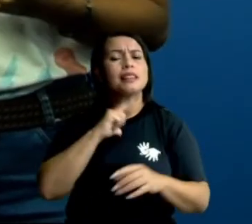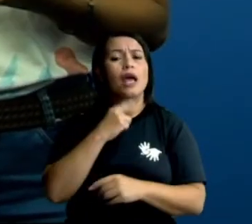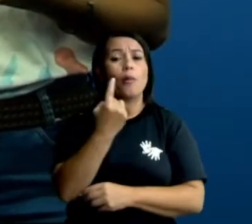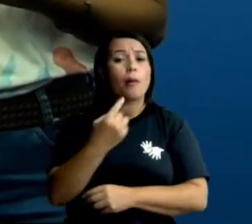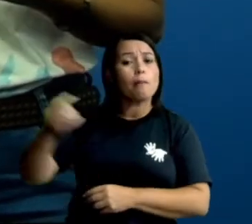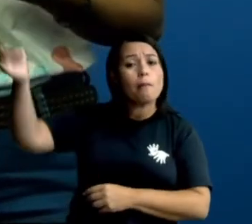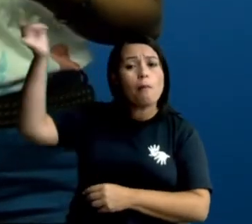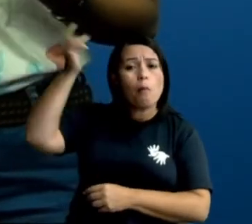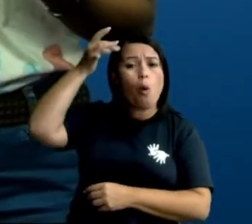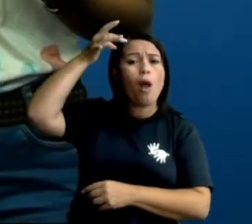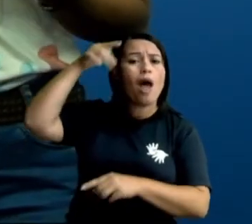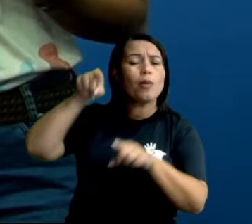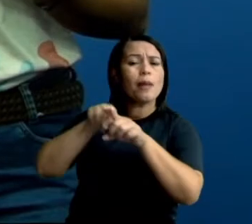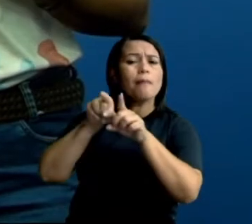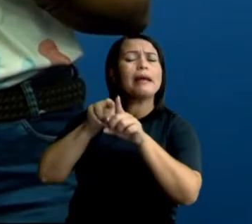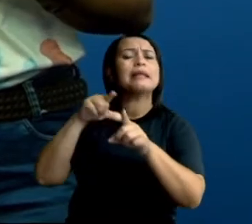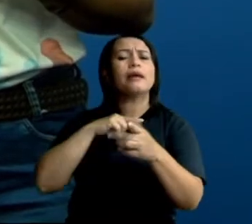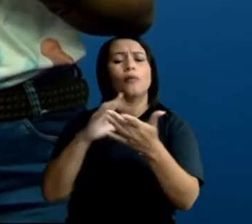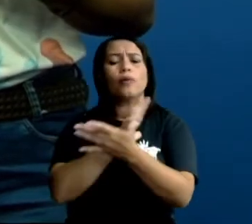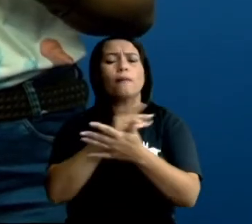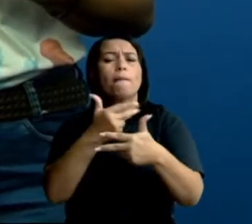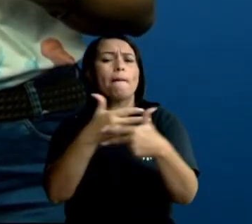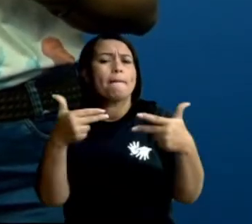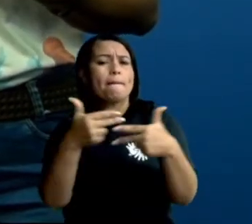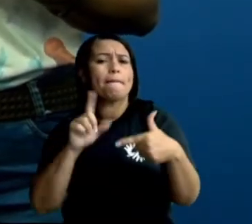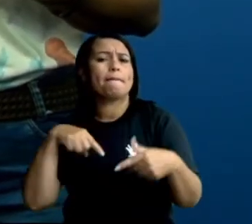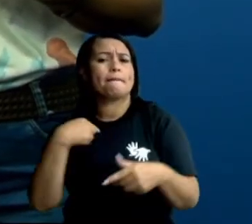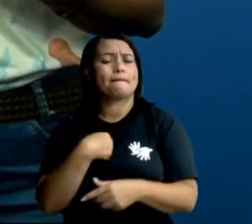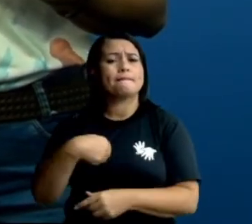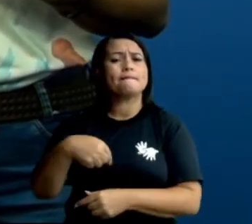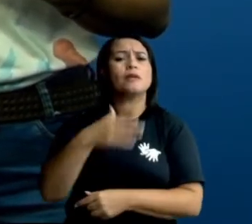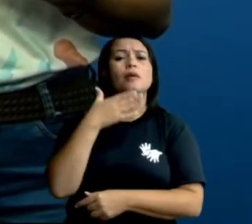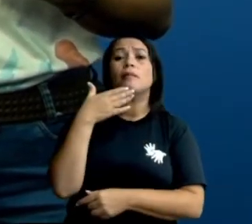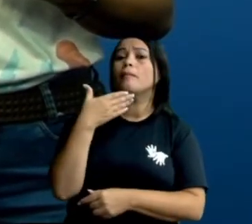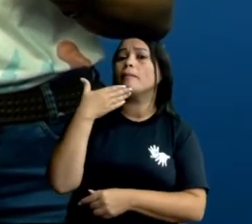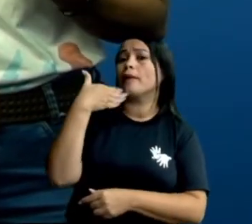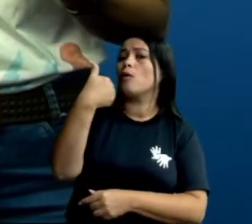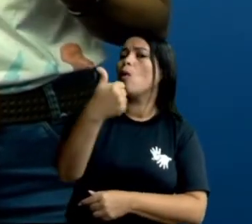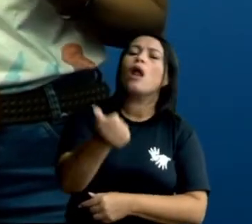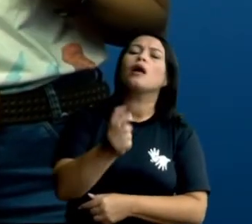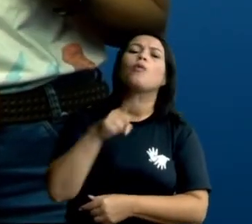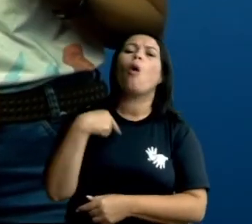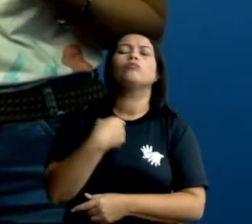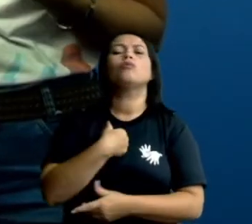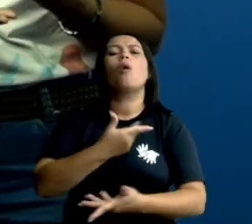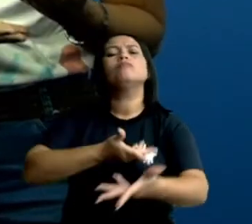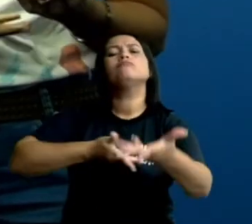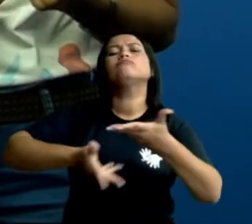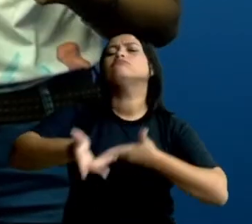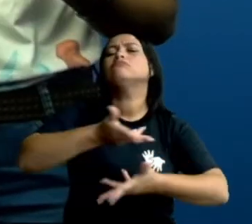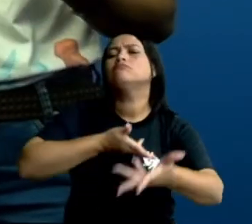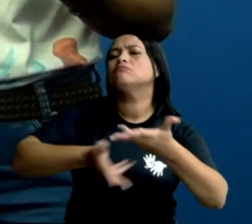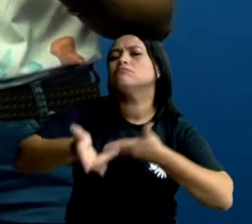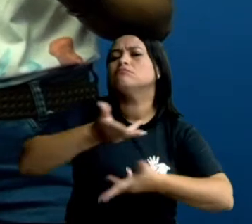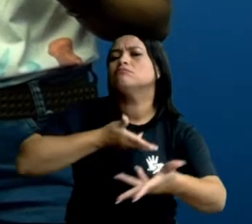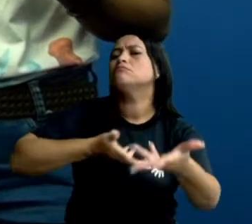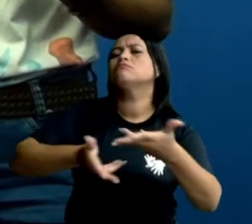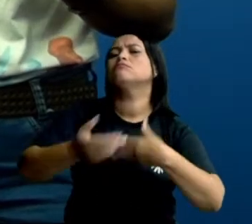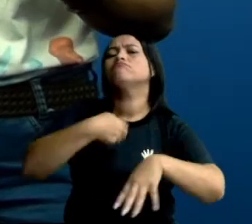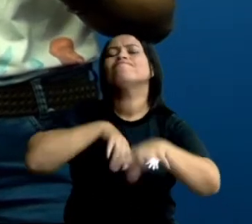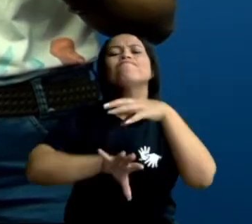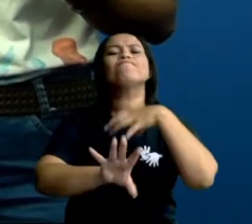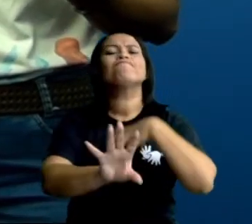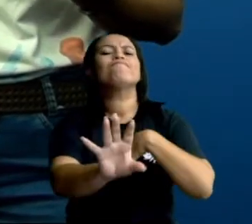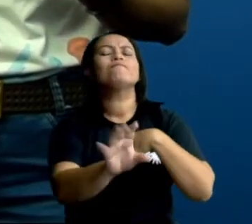traz alguma coisa que faz com que a gente melhore como a gente interage um com o outro,